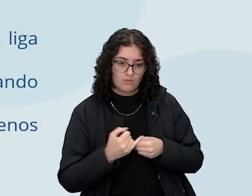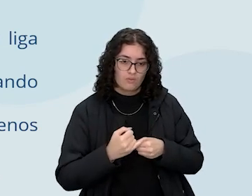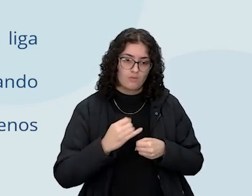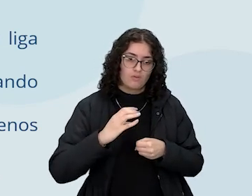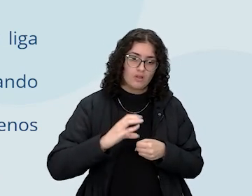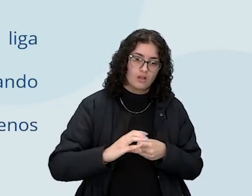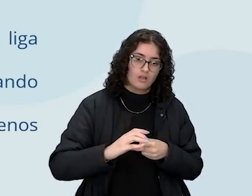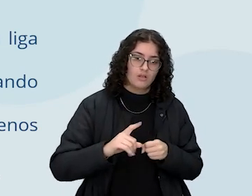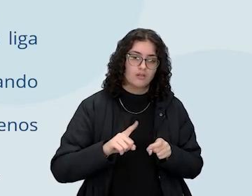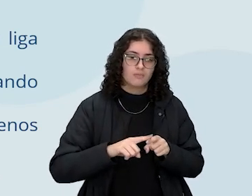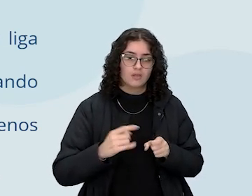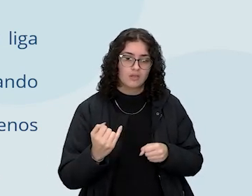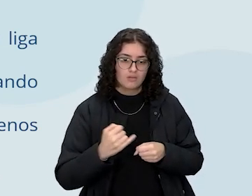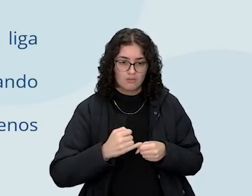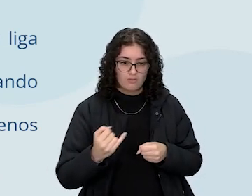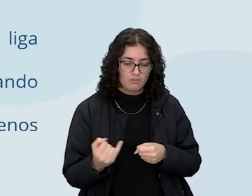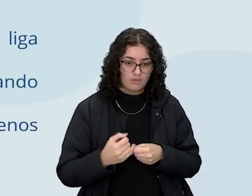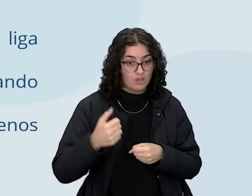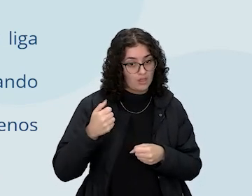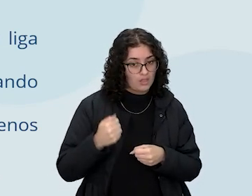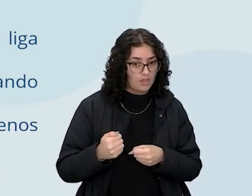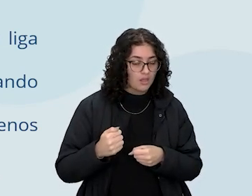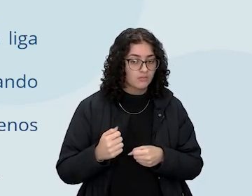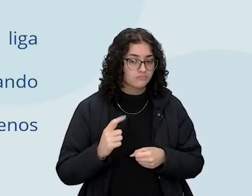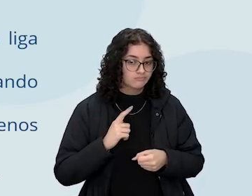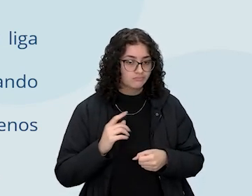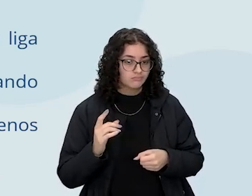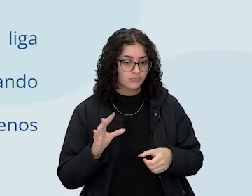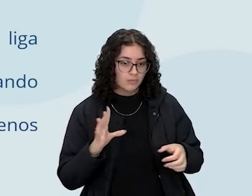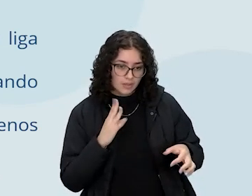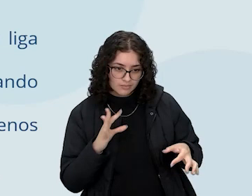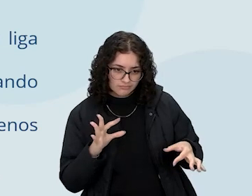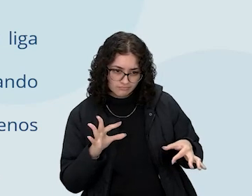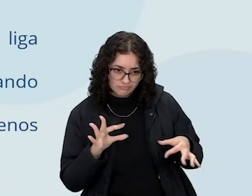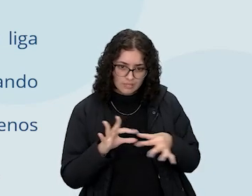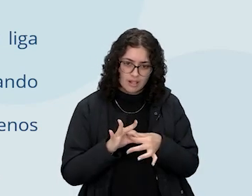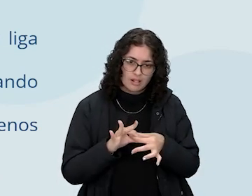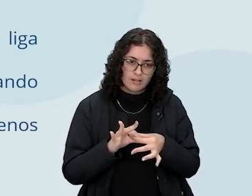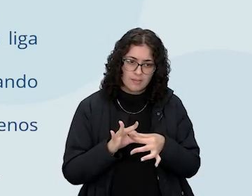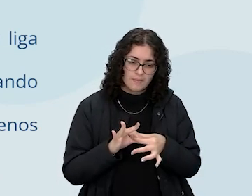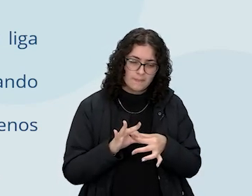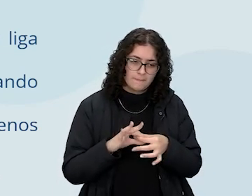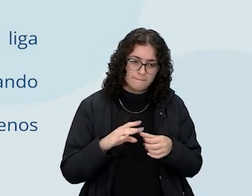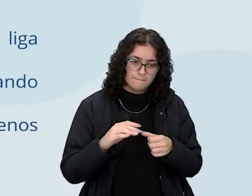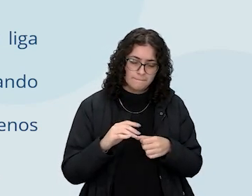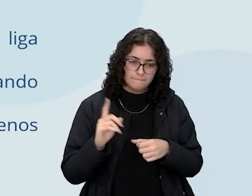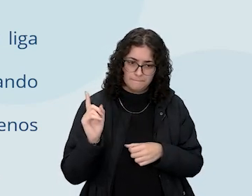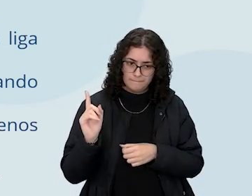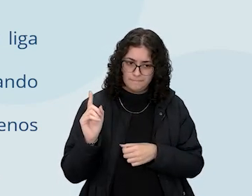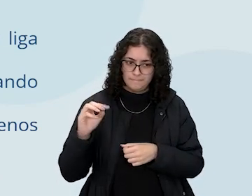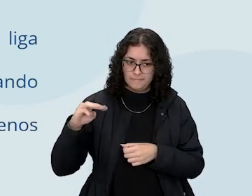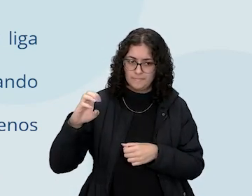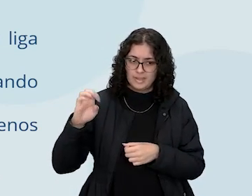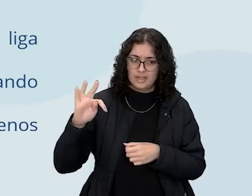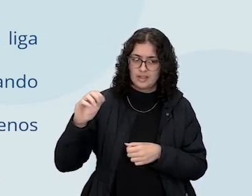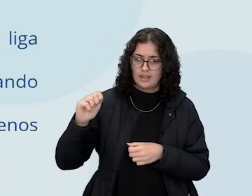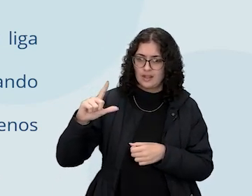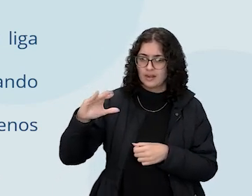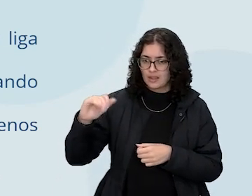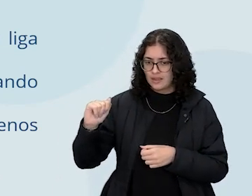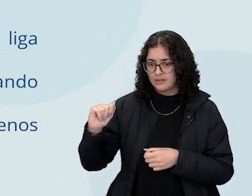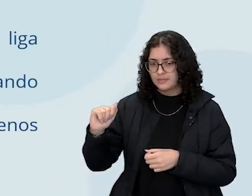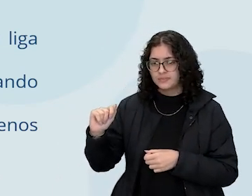com o íon alumínio, produzindo uma liga metálica. Nem vou continuar falando, gente. Vai produzir alumínio no